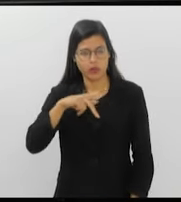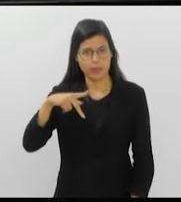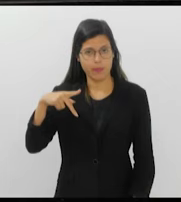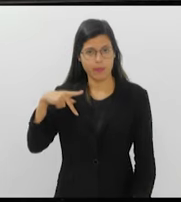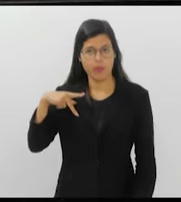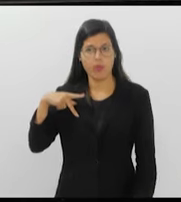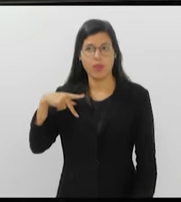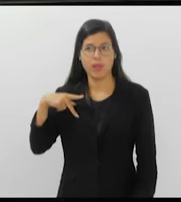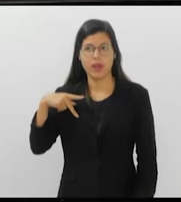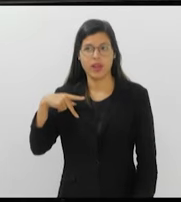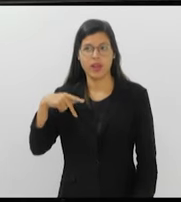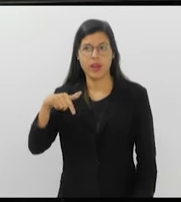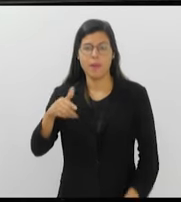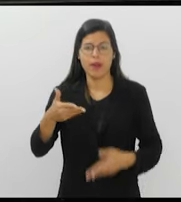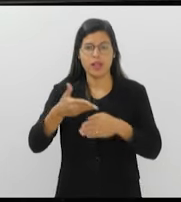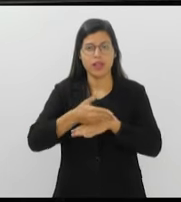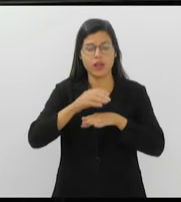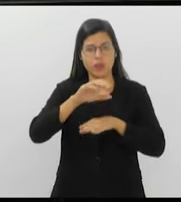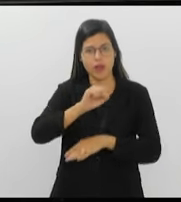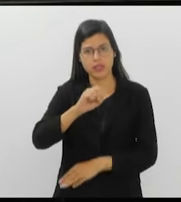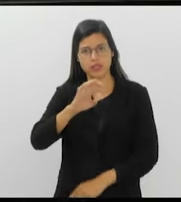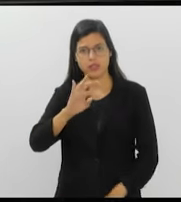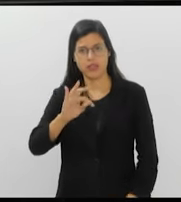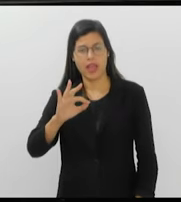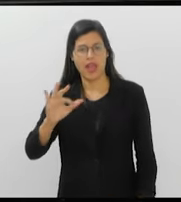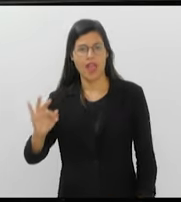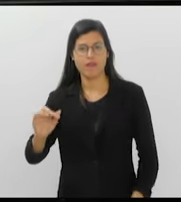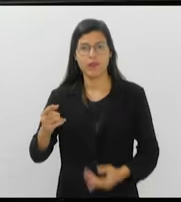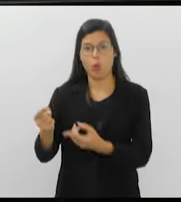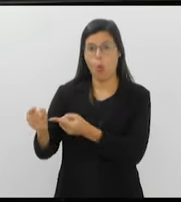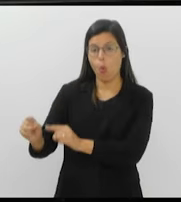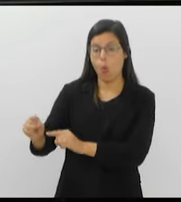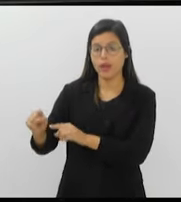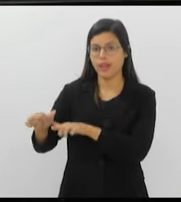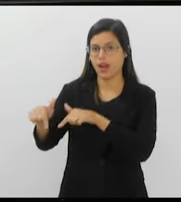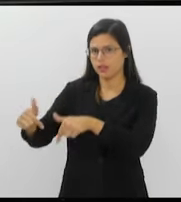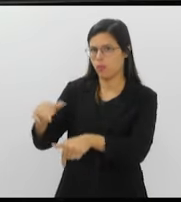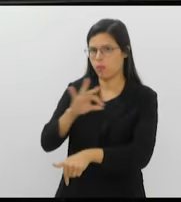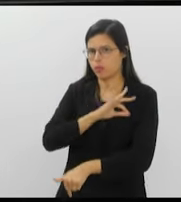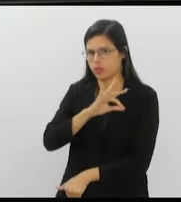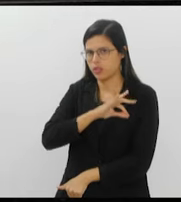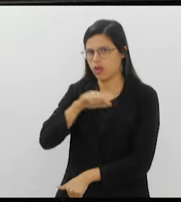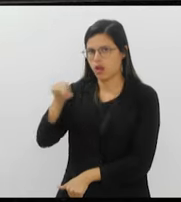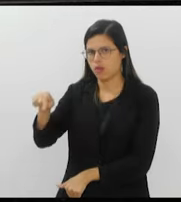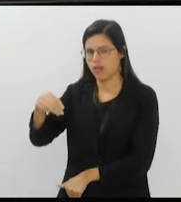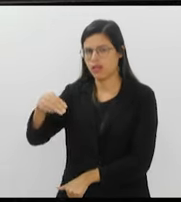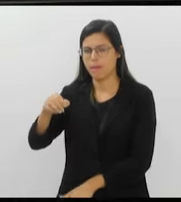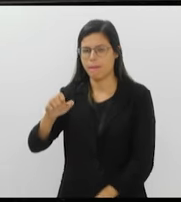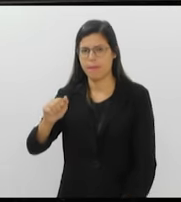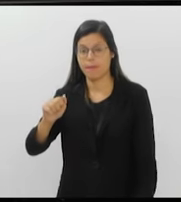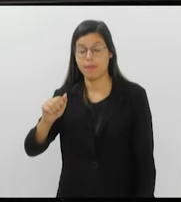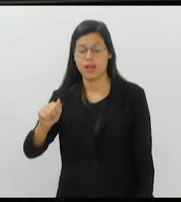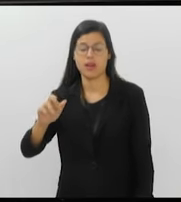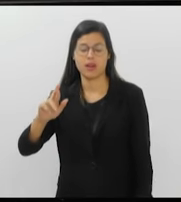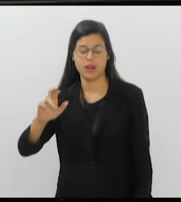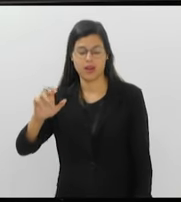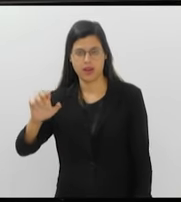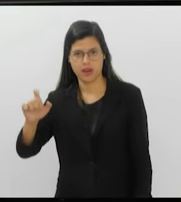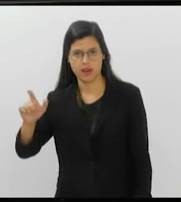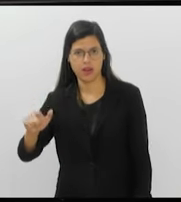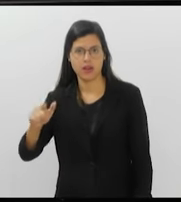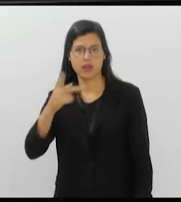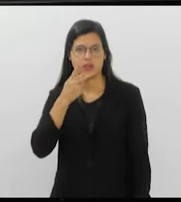para ingressarem no STF contra a Operação da Maré. Eles dizem: a Defensoria Pública do